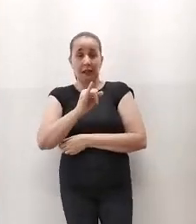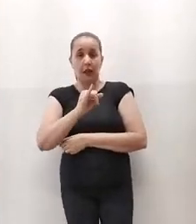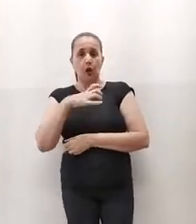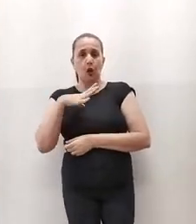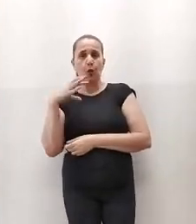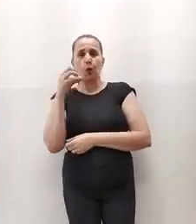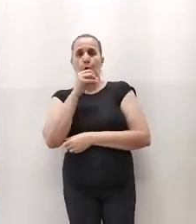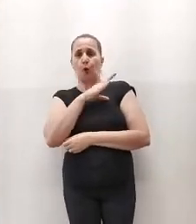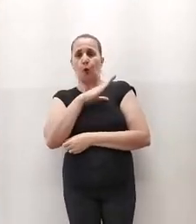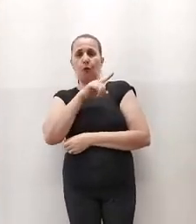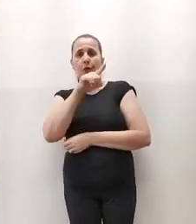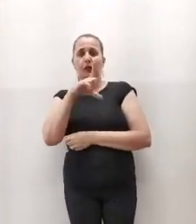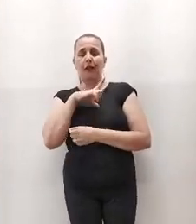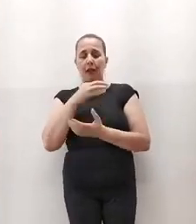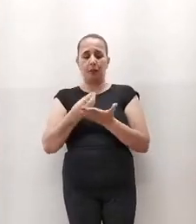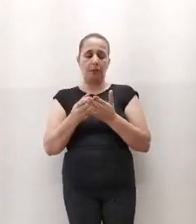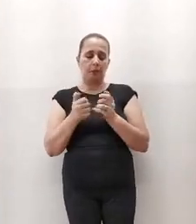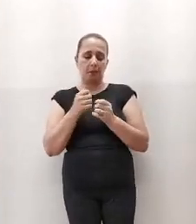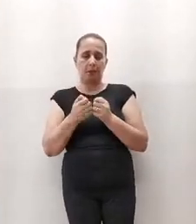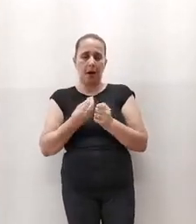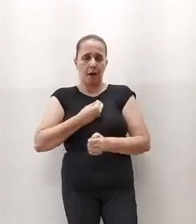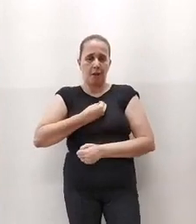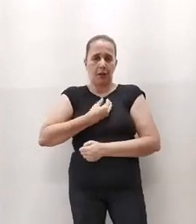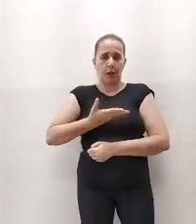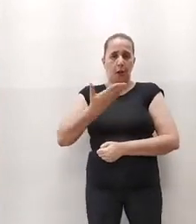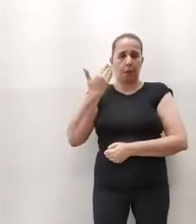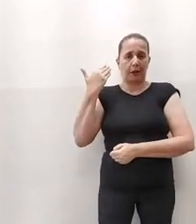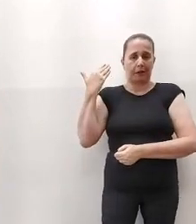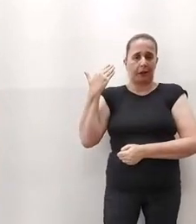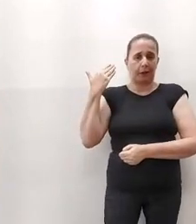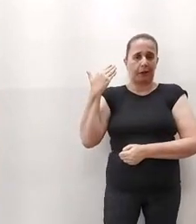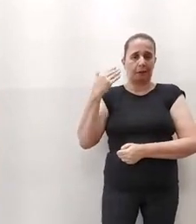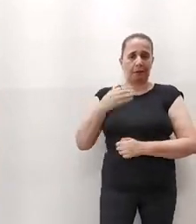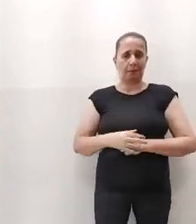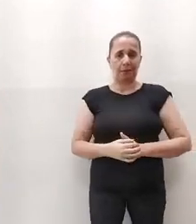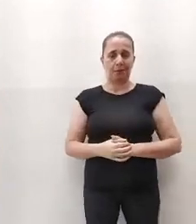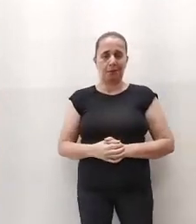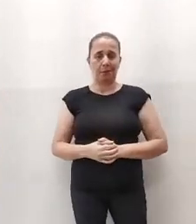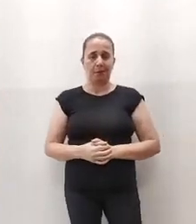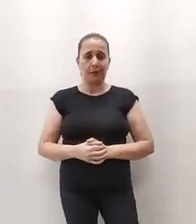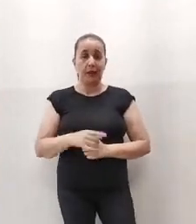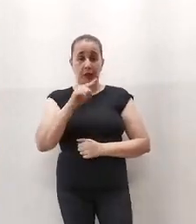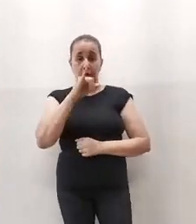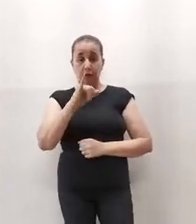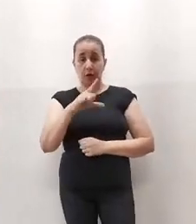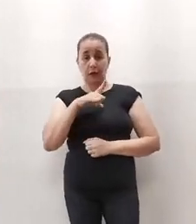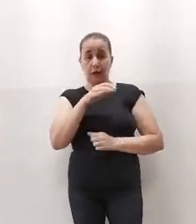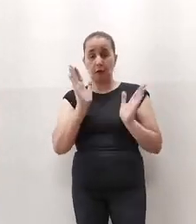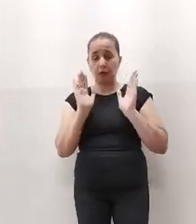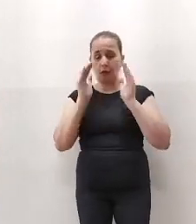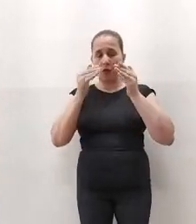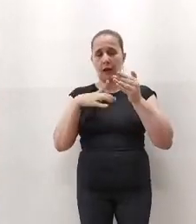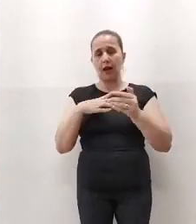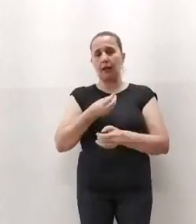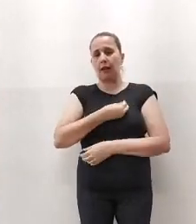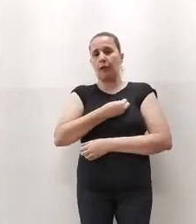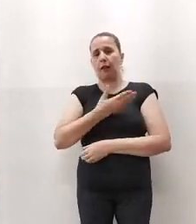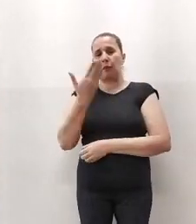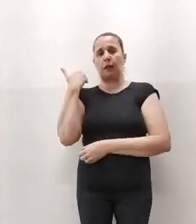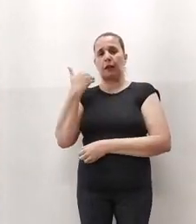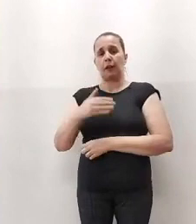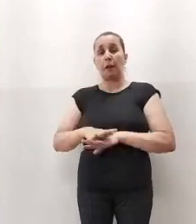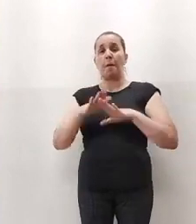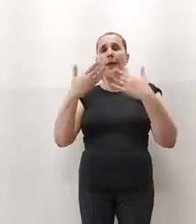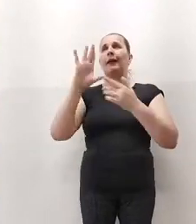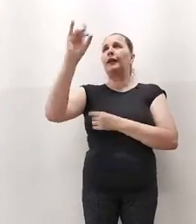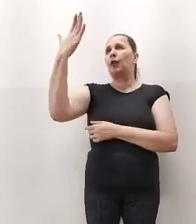novo para você é um passado ainda real na sua vida. Não tem como. Mas Deus